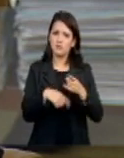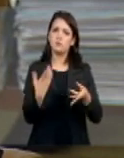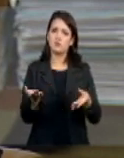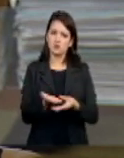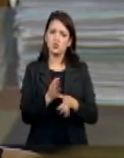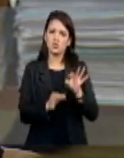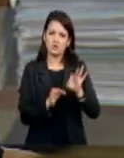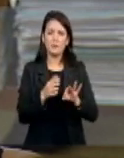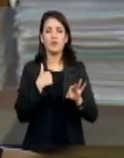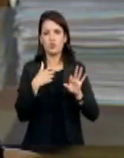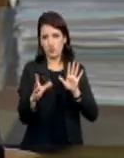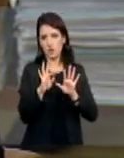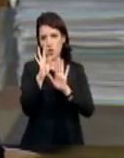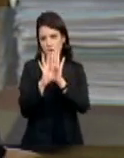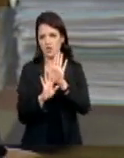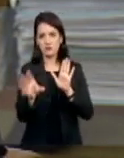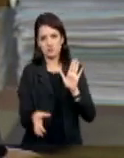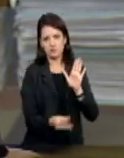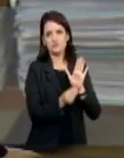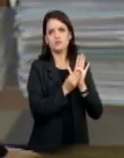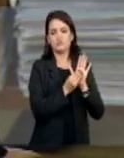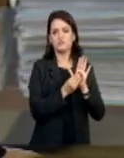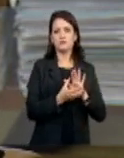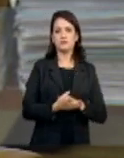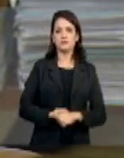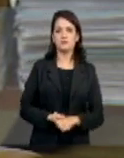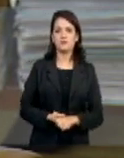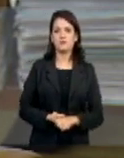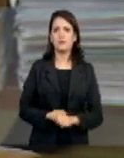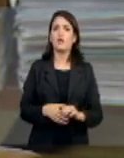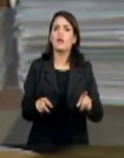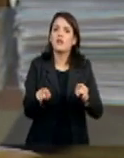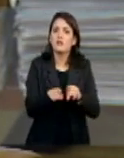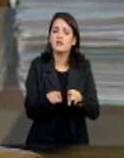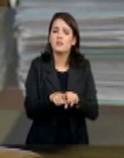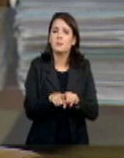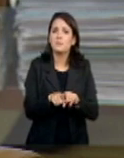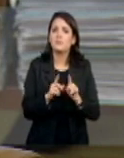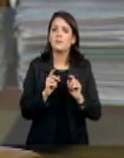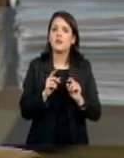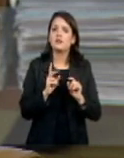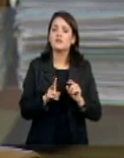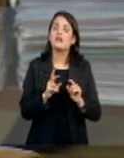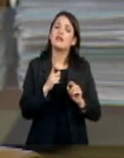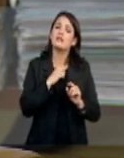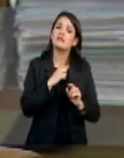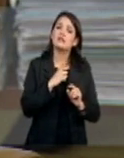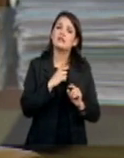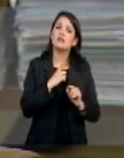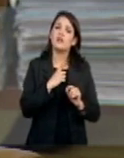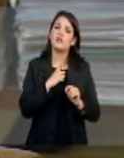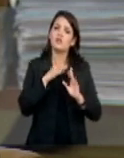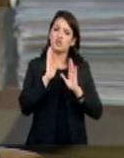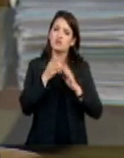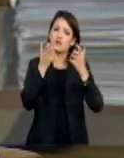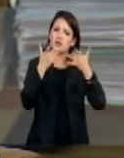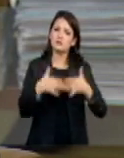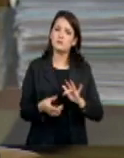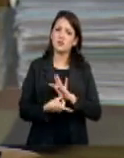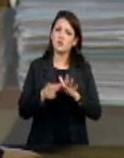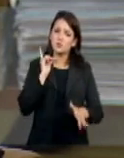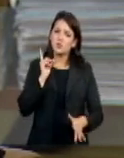reproduzo e foi nesse sentido que se consagrou como já assinalado diretriz jurisprudencial